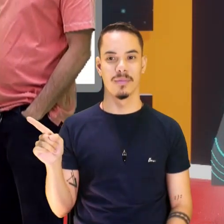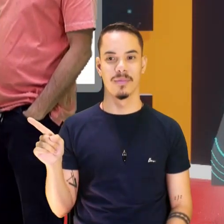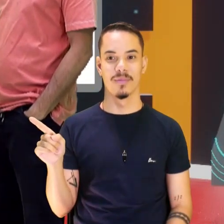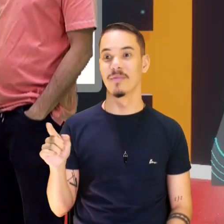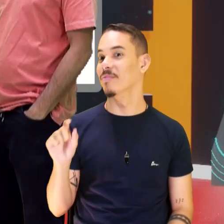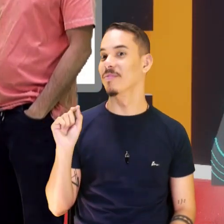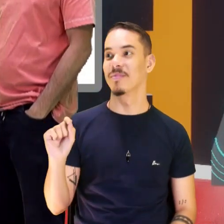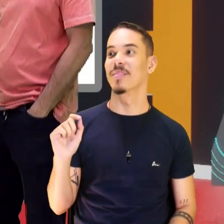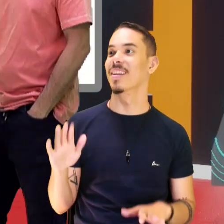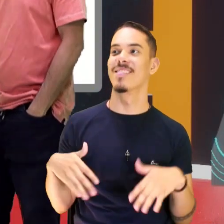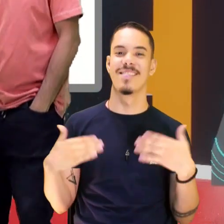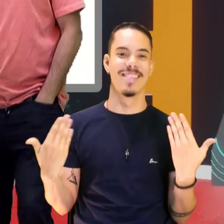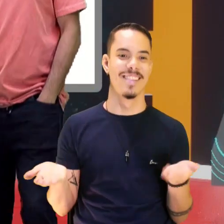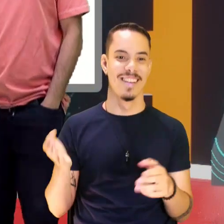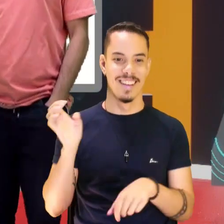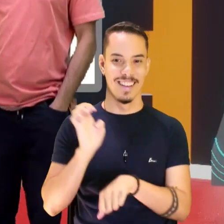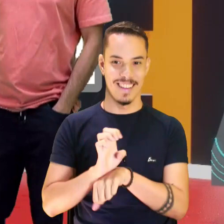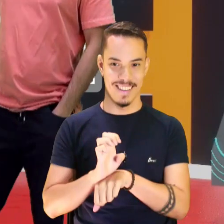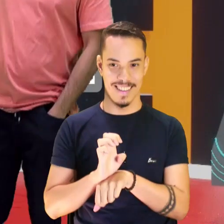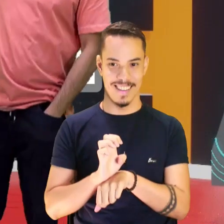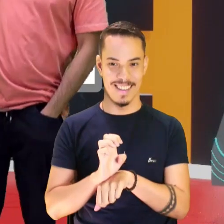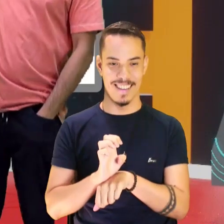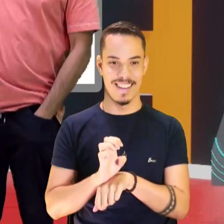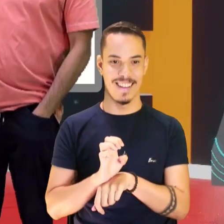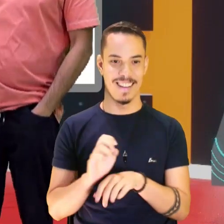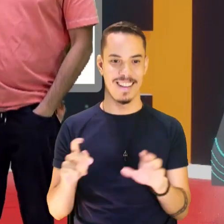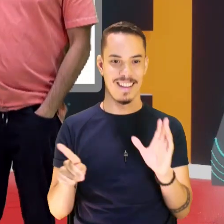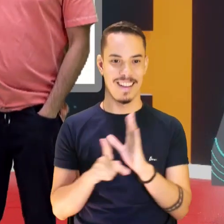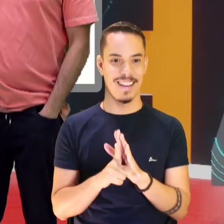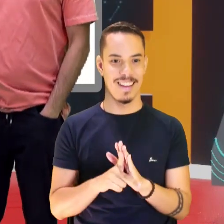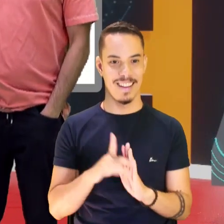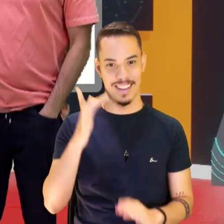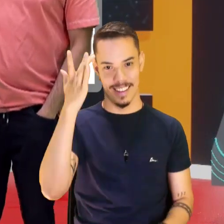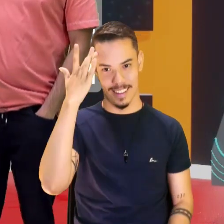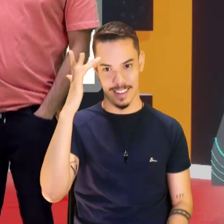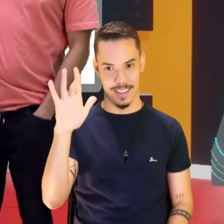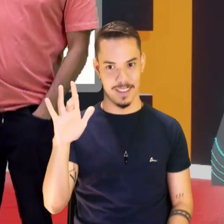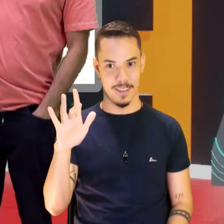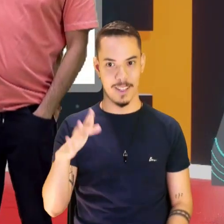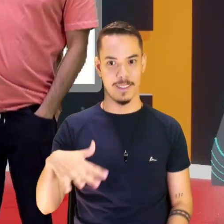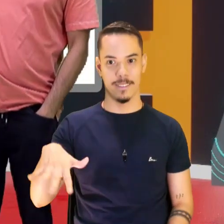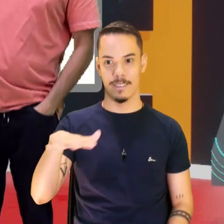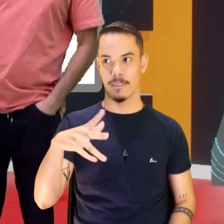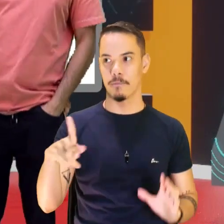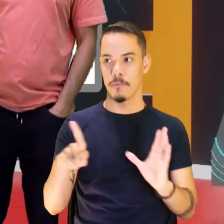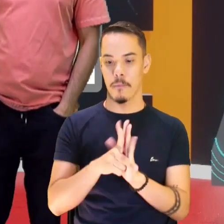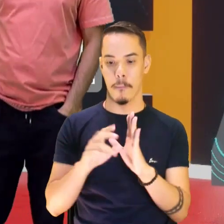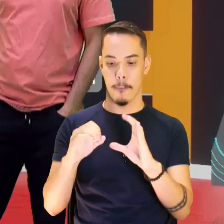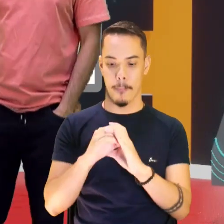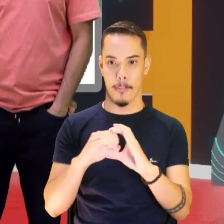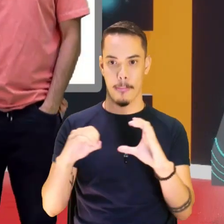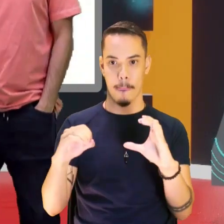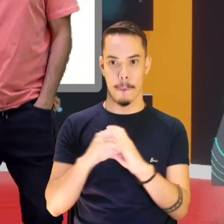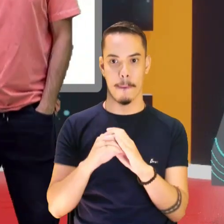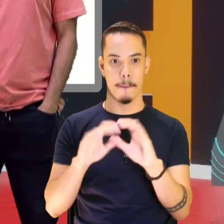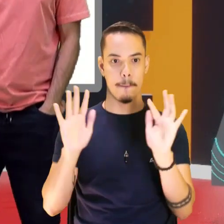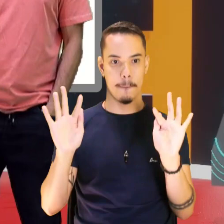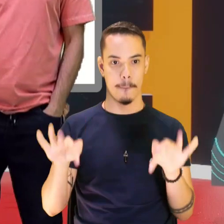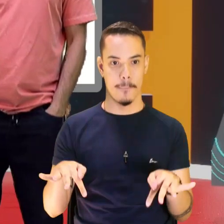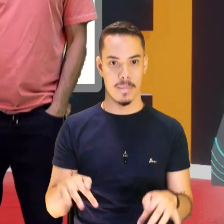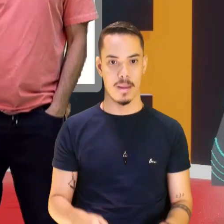aí? Pegou lá pro Rio sul, de Janeiro, né? Espírito Santo. Já foi pra banda do centro-oeste, ali, pra aquele finalzinho ali,